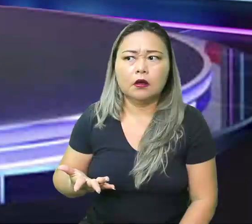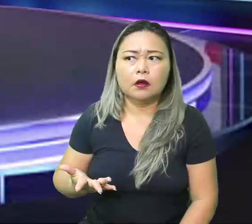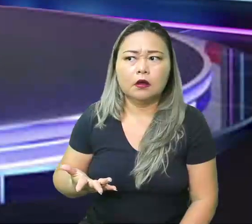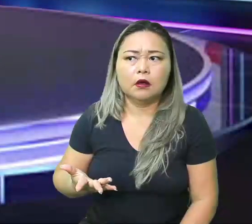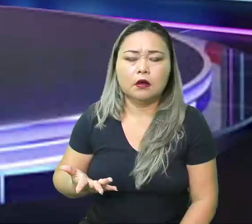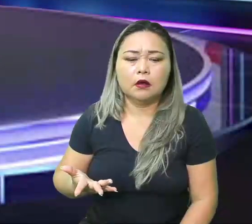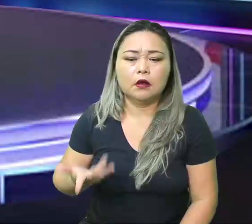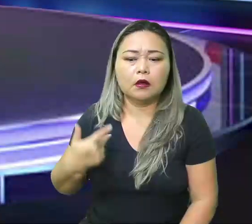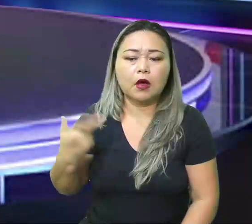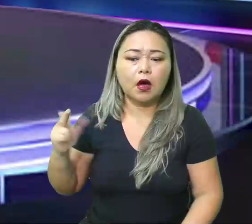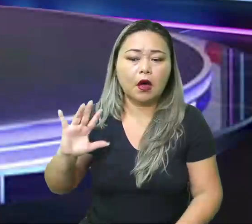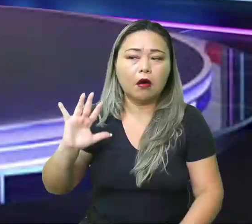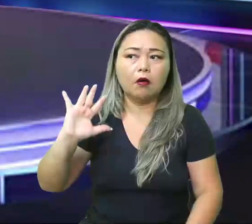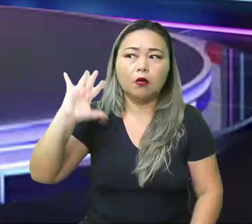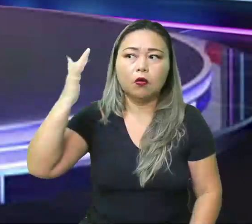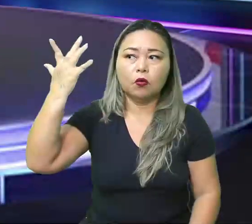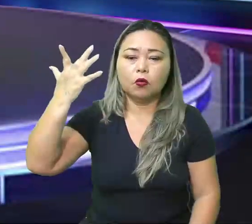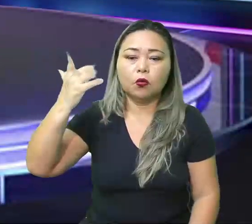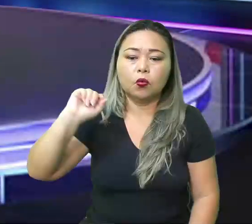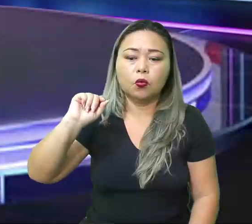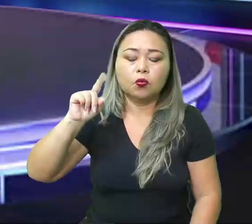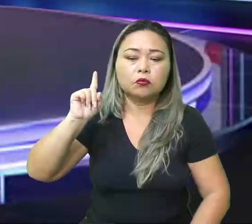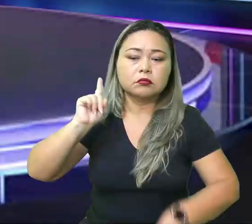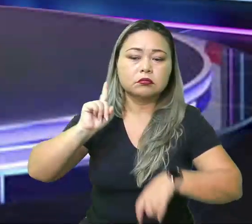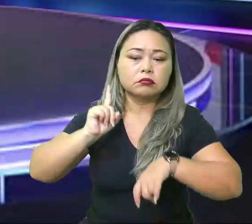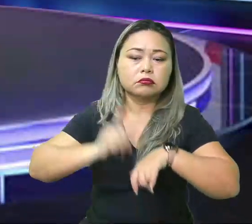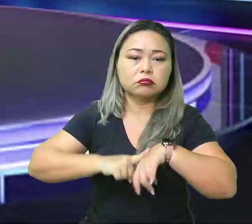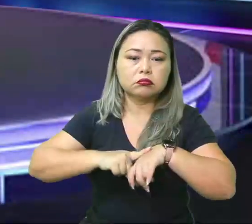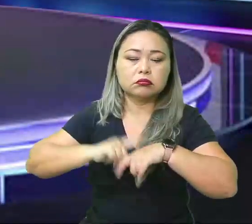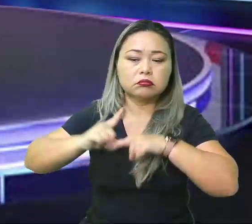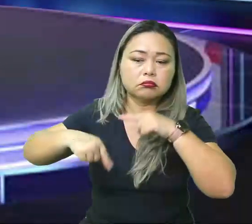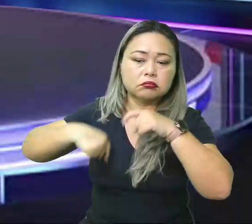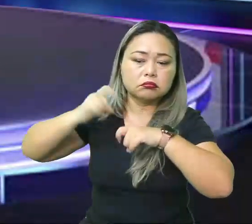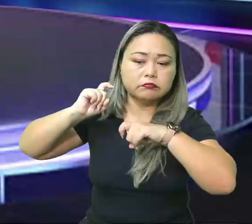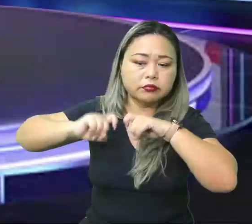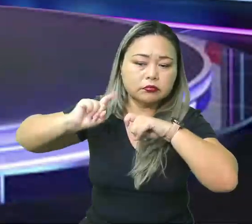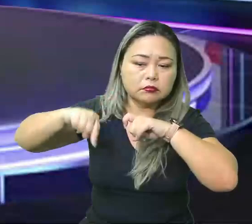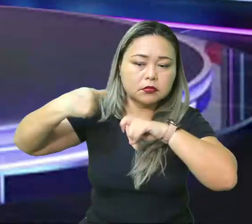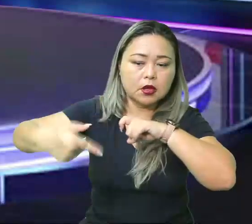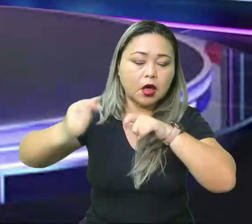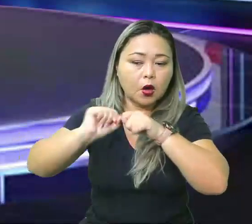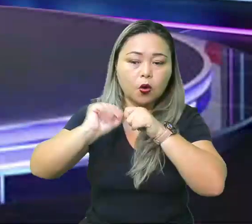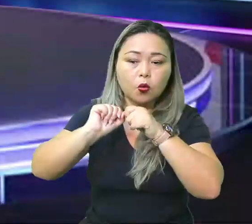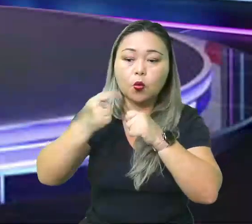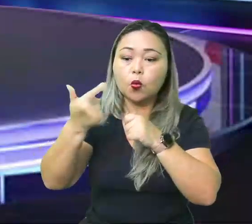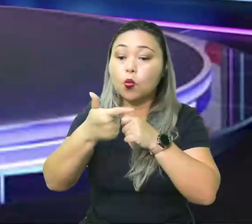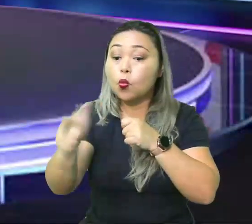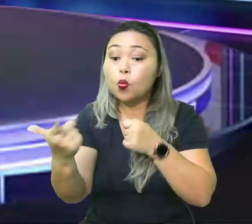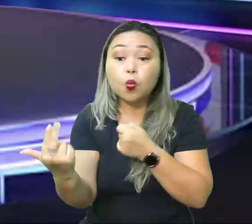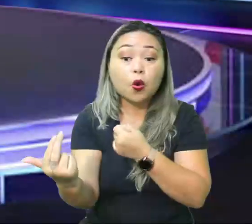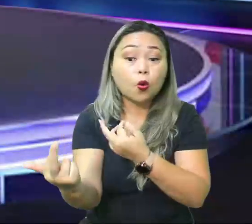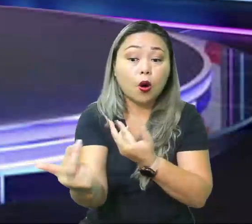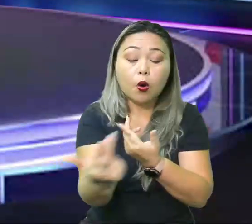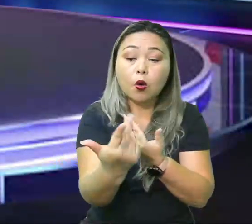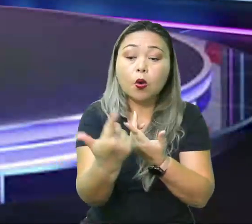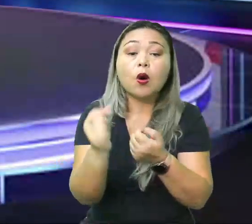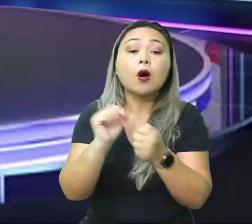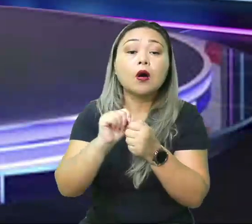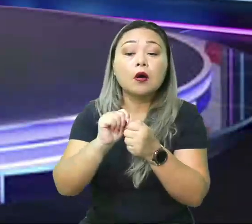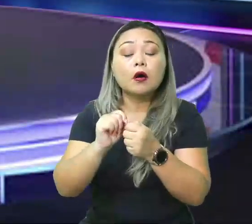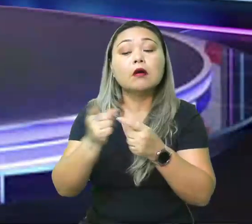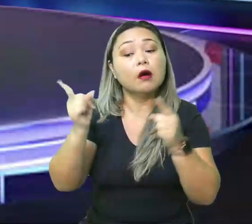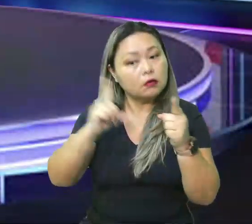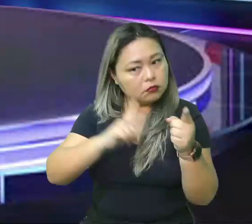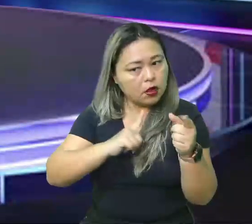acontece, na natureza, no momento do processo de reprodução, essa espécie não encontrar um parceiro, vai haver